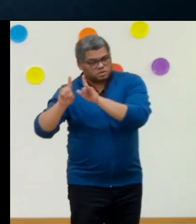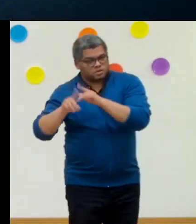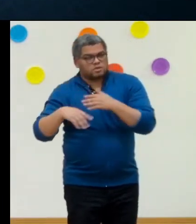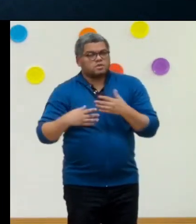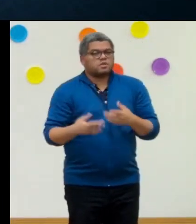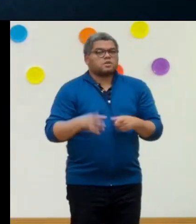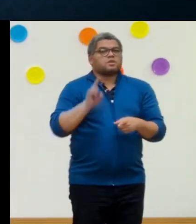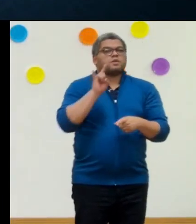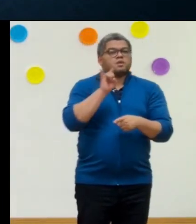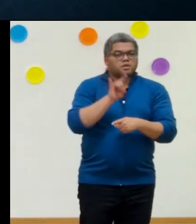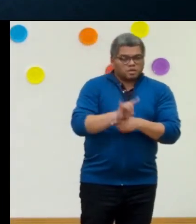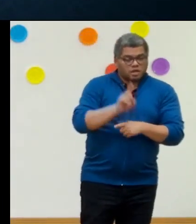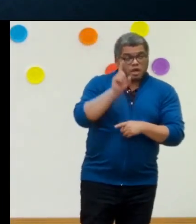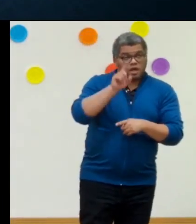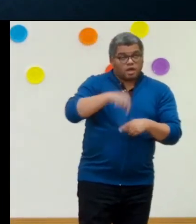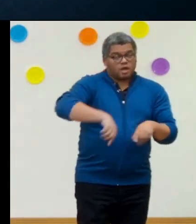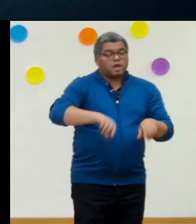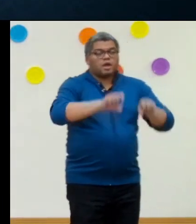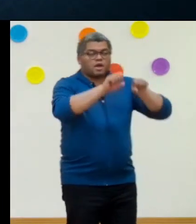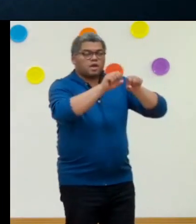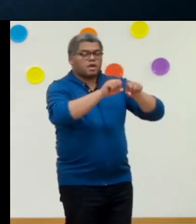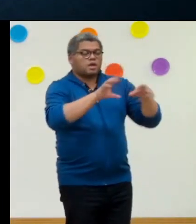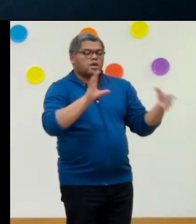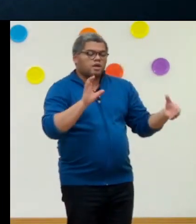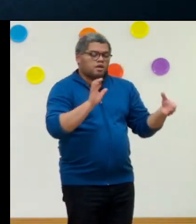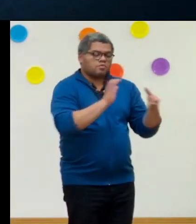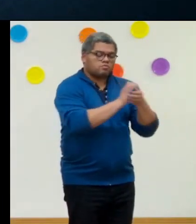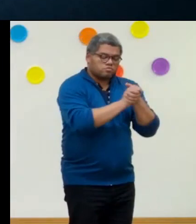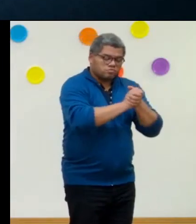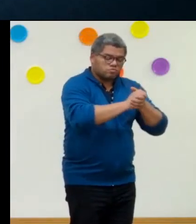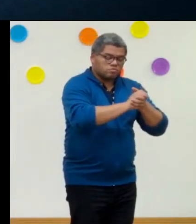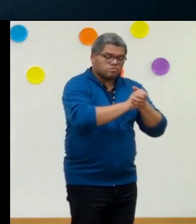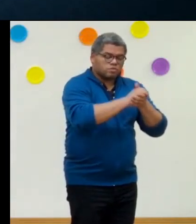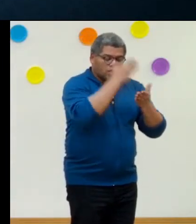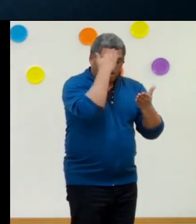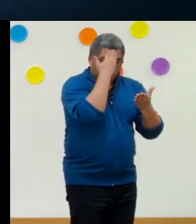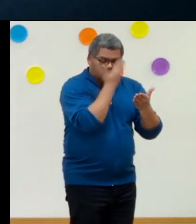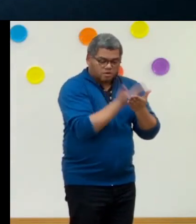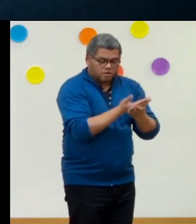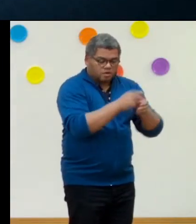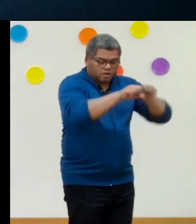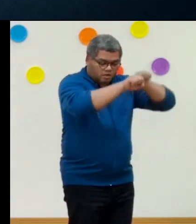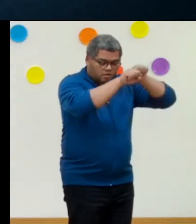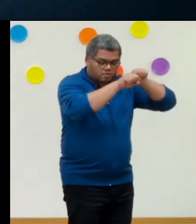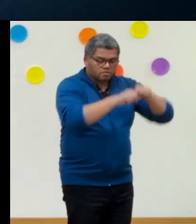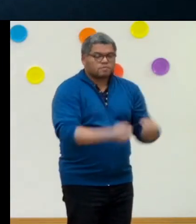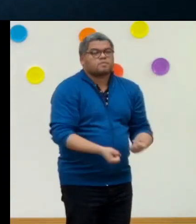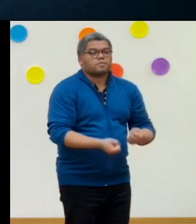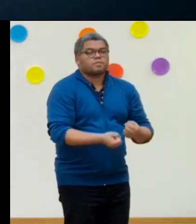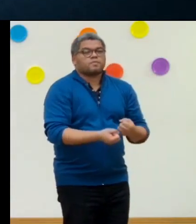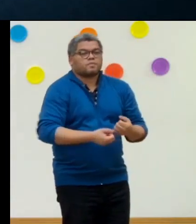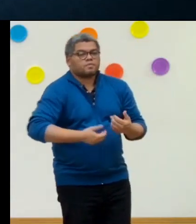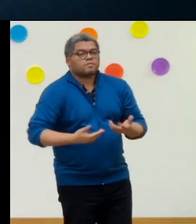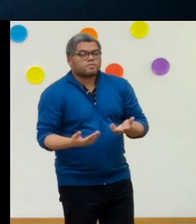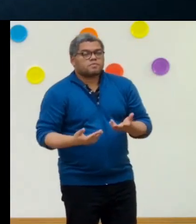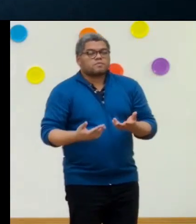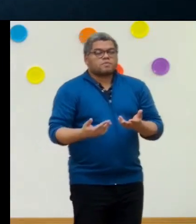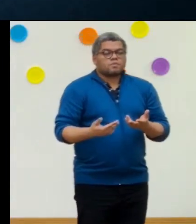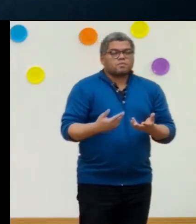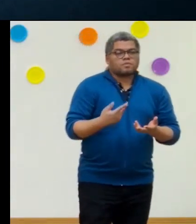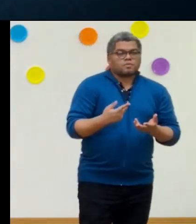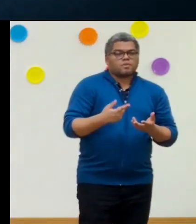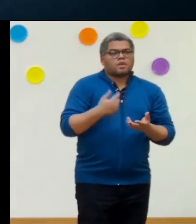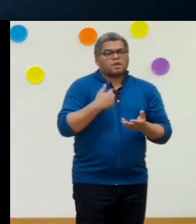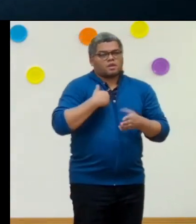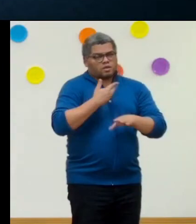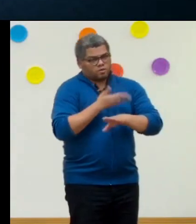esse rompimento da aliança com a pessoa mais íntima que você tem. O seu próximo. Com quem você se torna um. Eu costumo